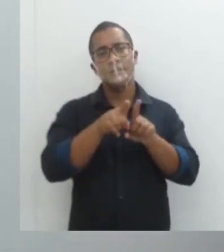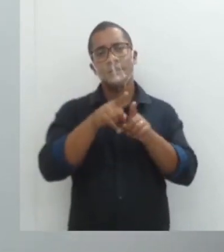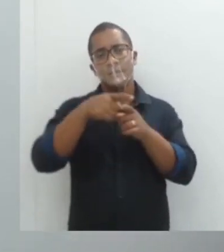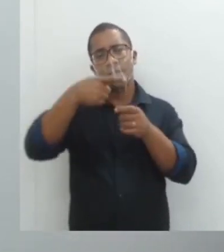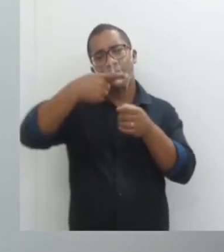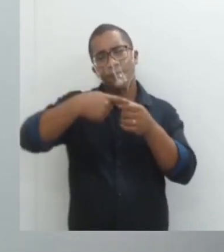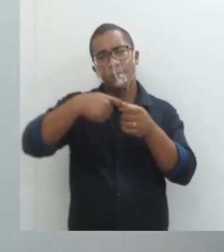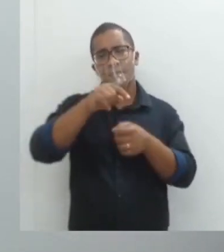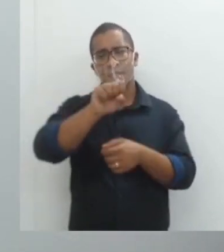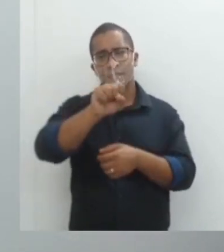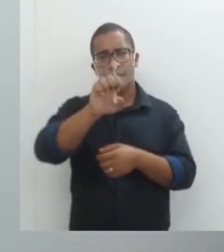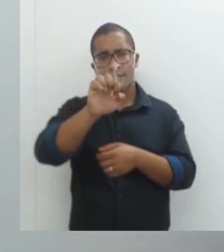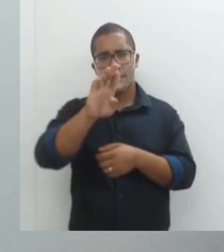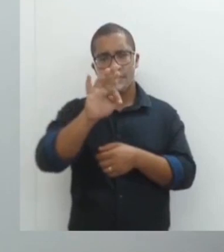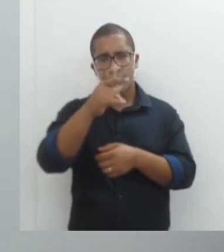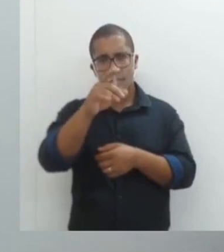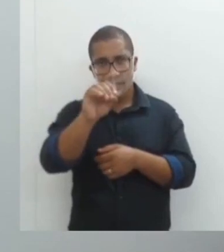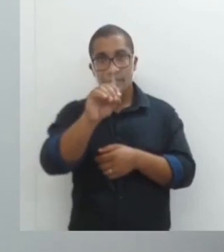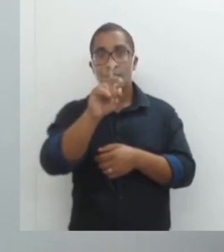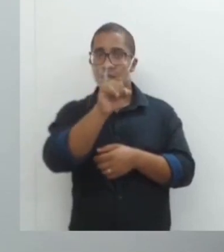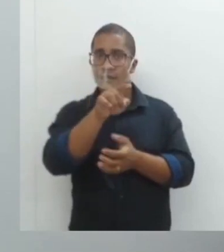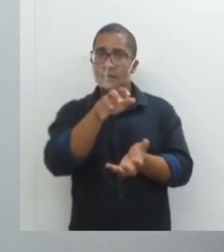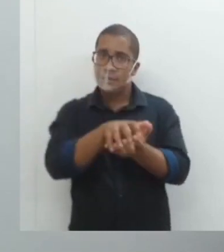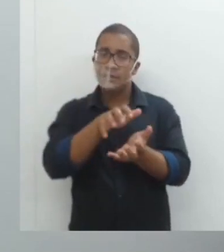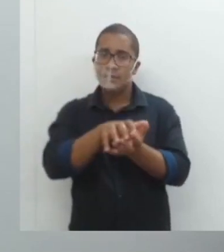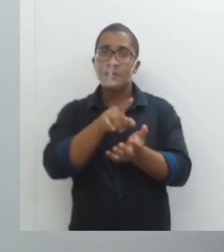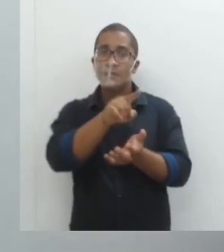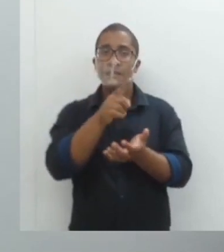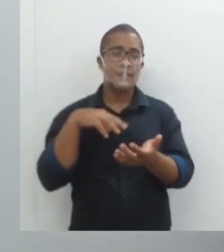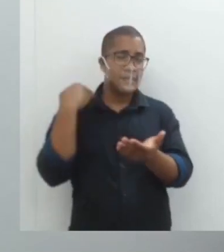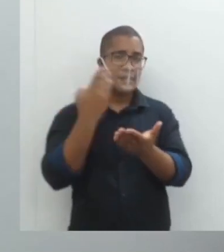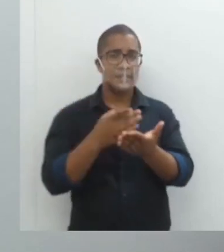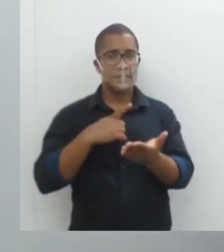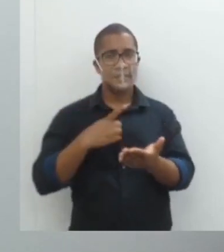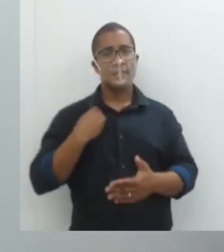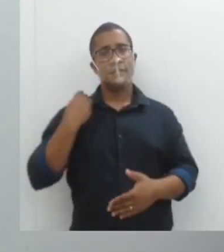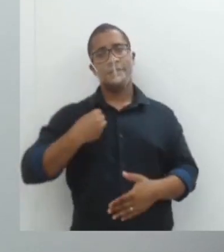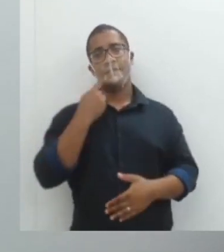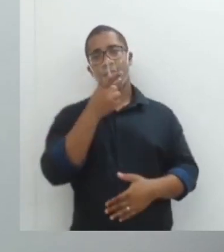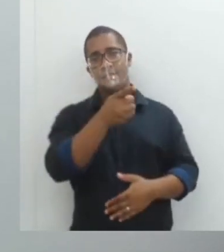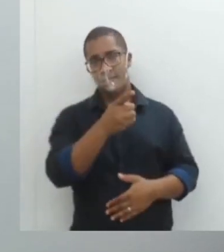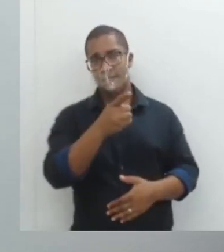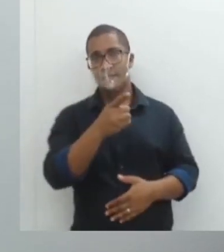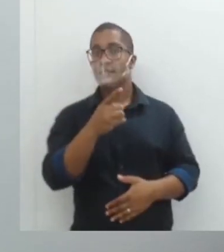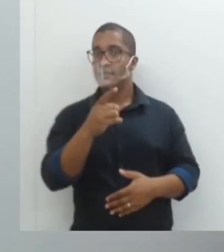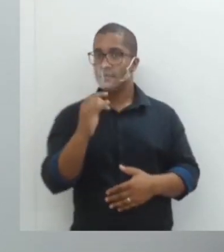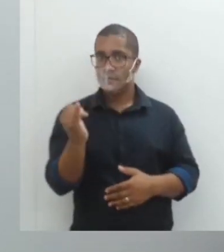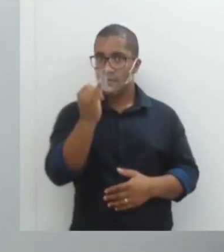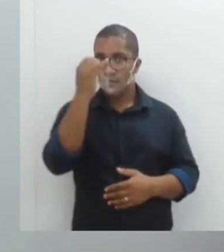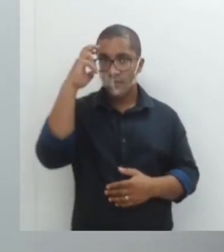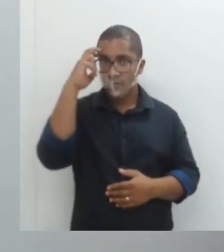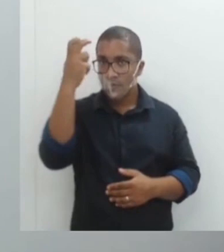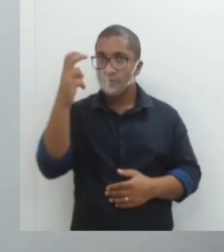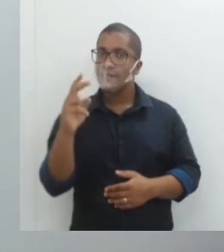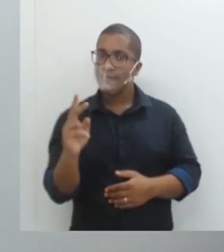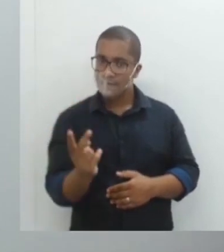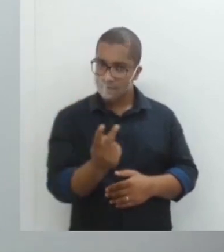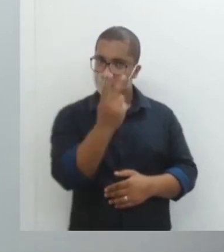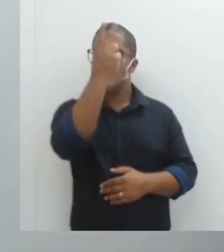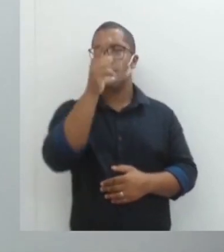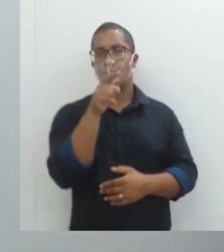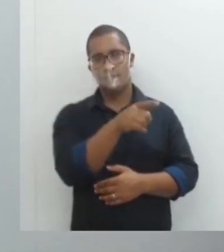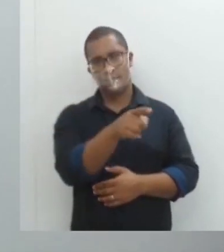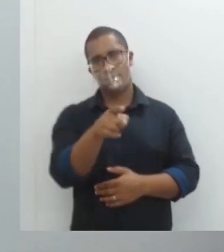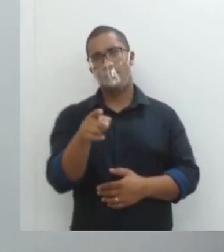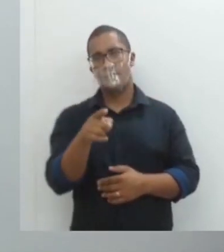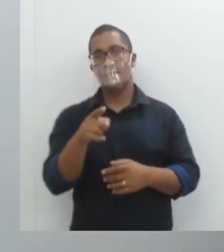mantêm tradicionalmente na região. Então é muito importante a valorização da cultura desse povo. É muito